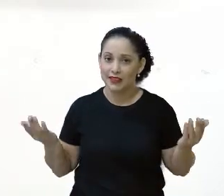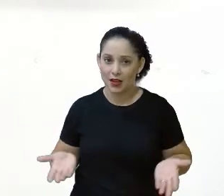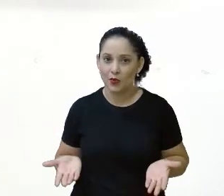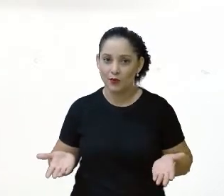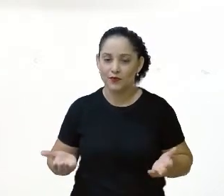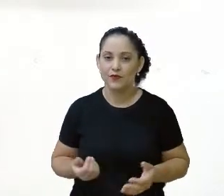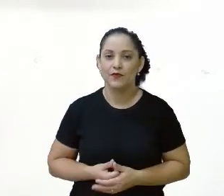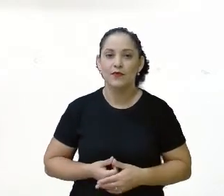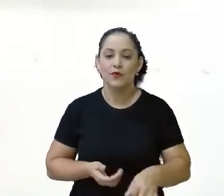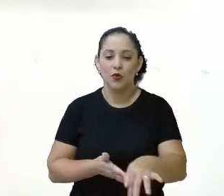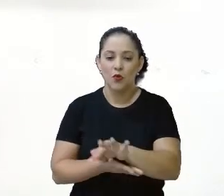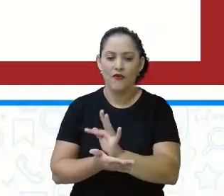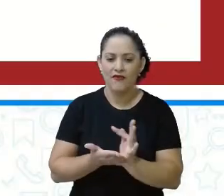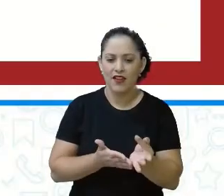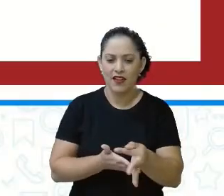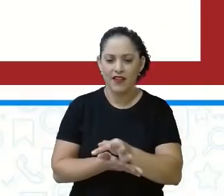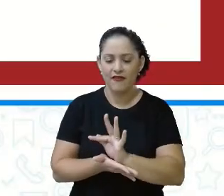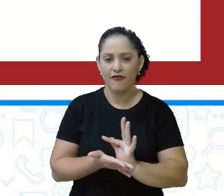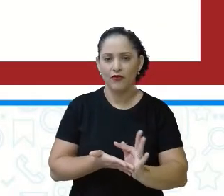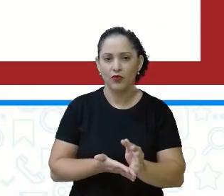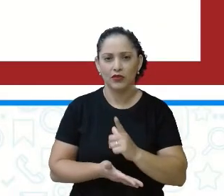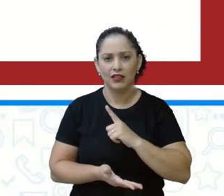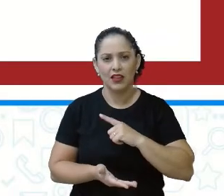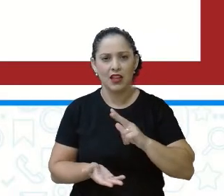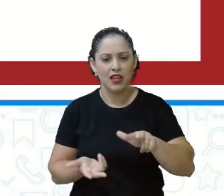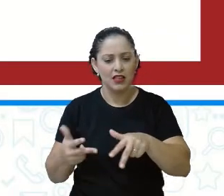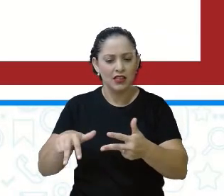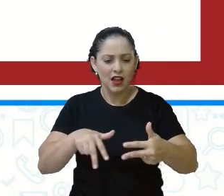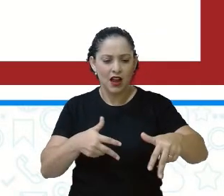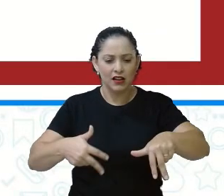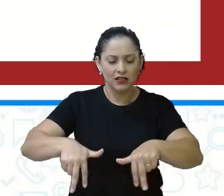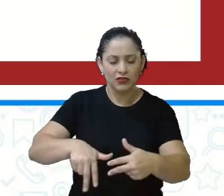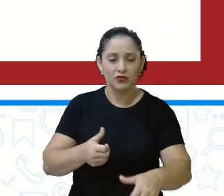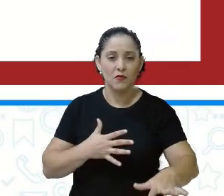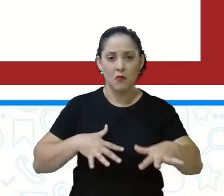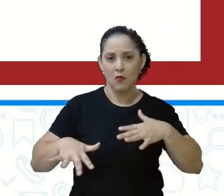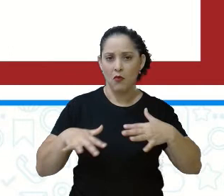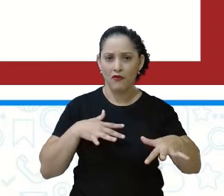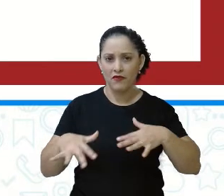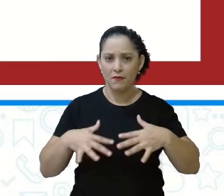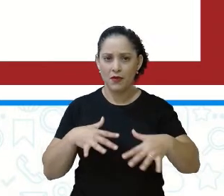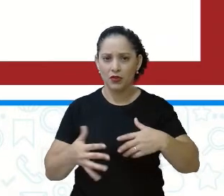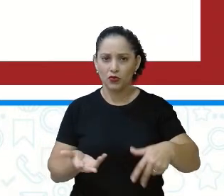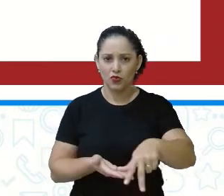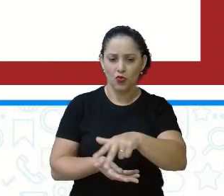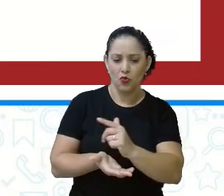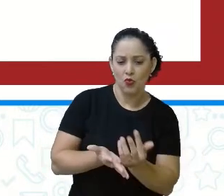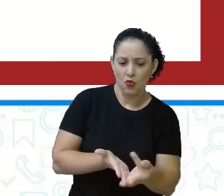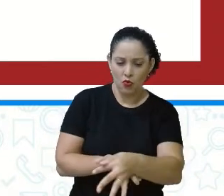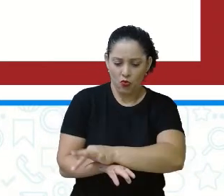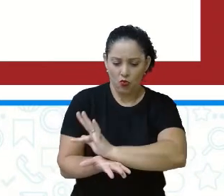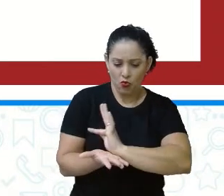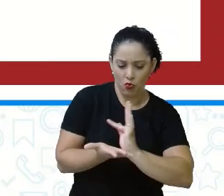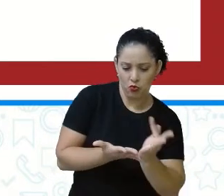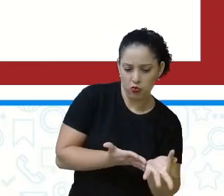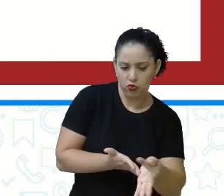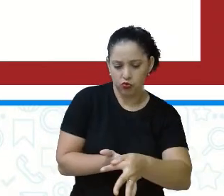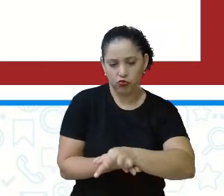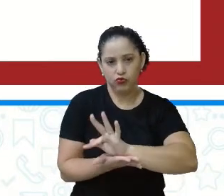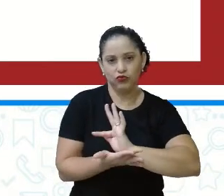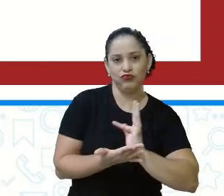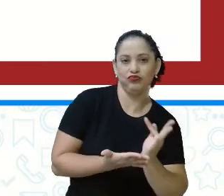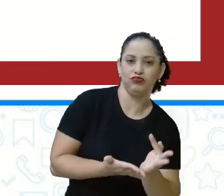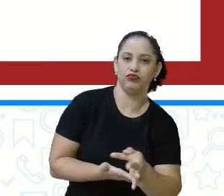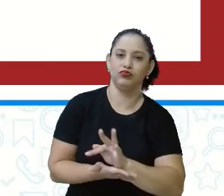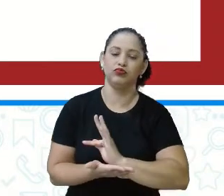é composto por músicas e danças, constituídos por movimentos acrobáticos e expansivos, marcado